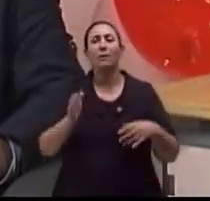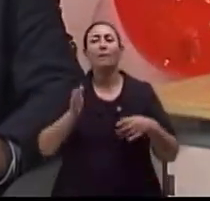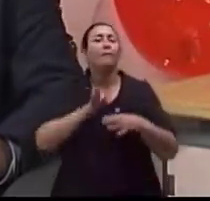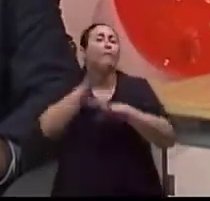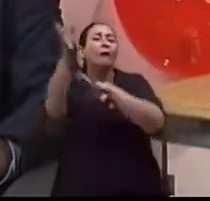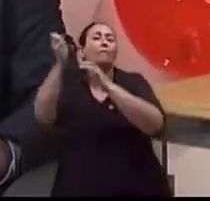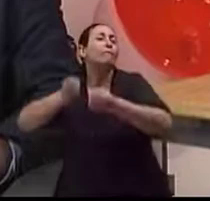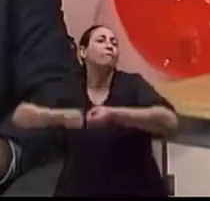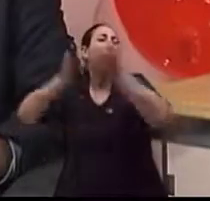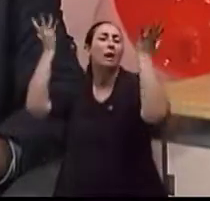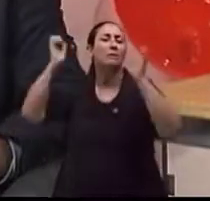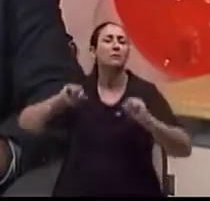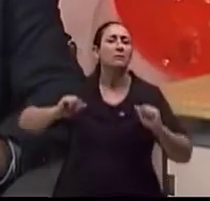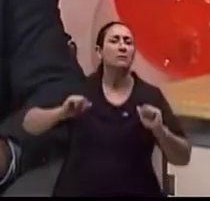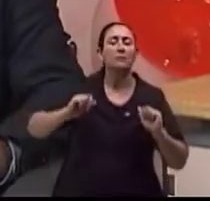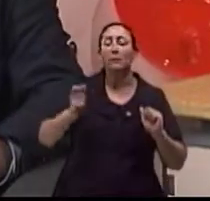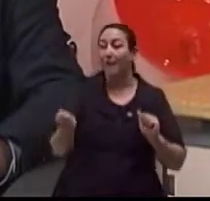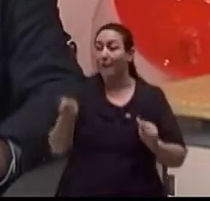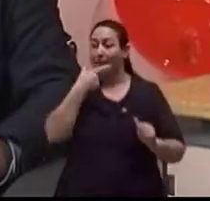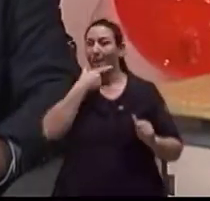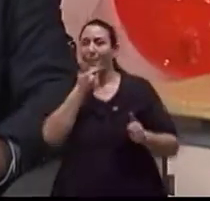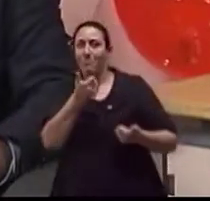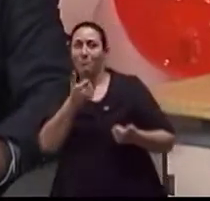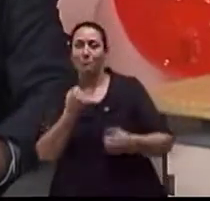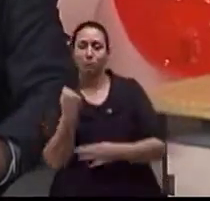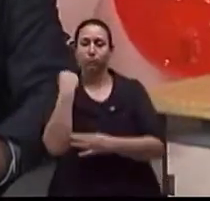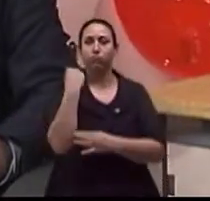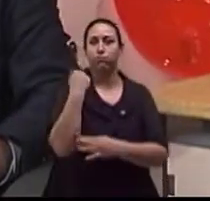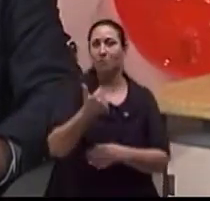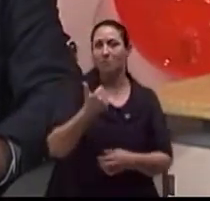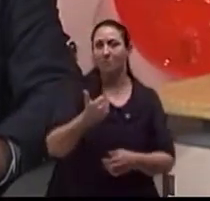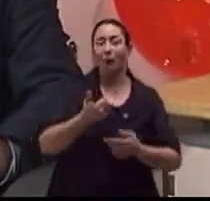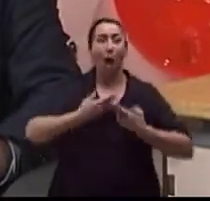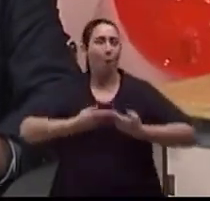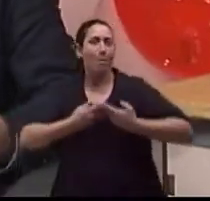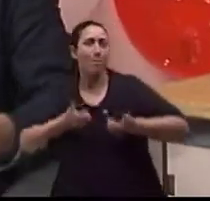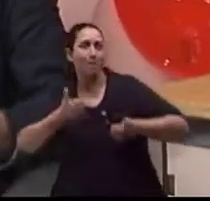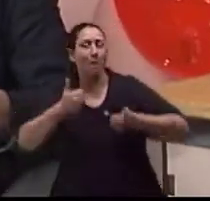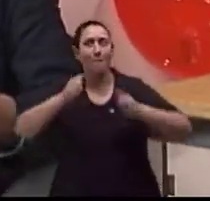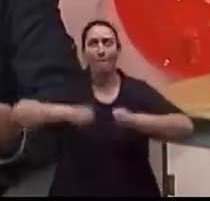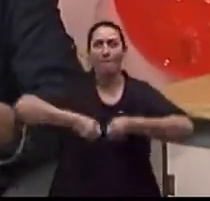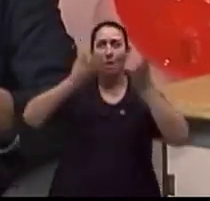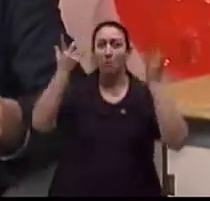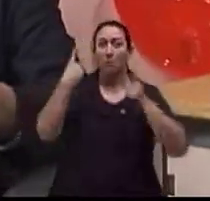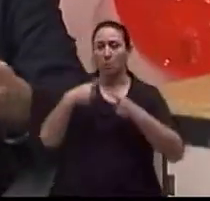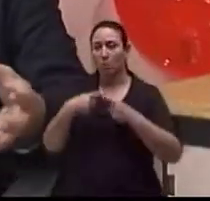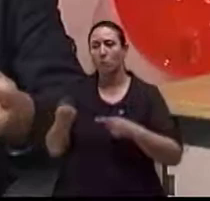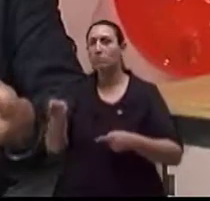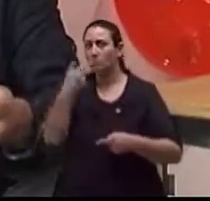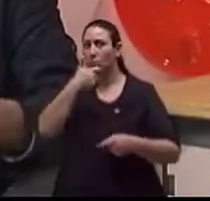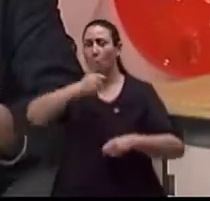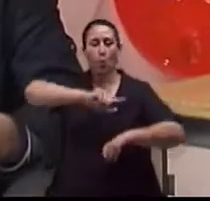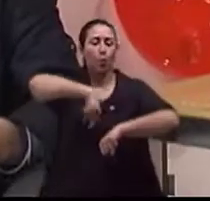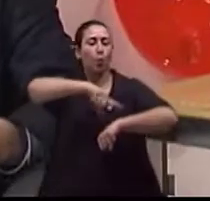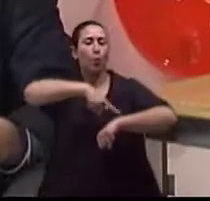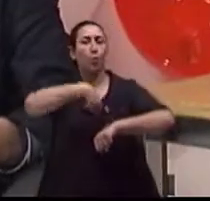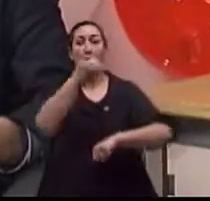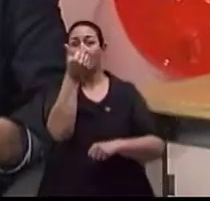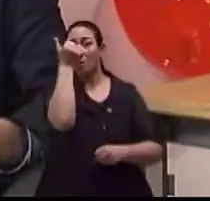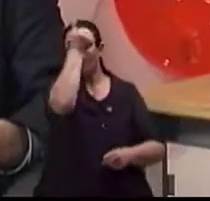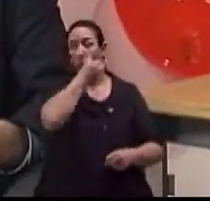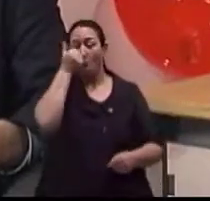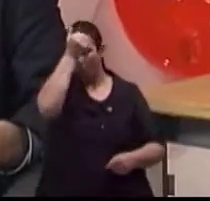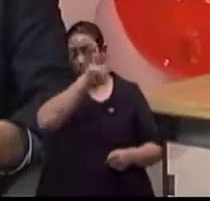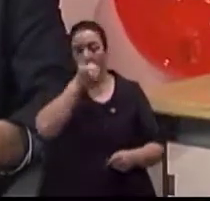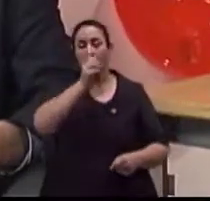uma festa toma uma medicação dessas para ereção para aguentar a festa toda porque o efeito é em torno de 6 horas